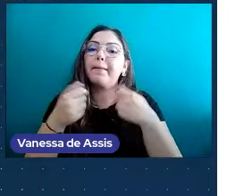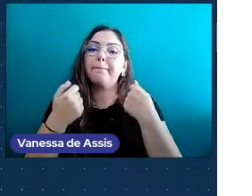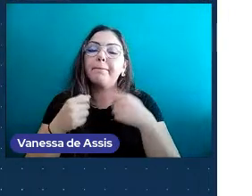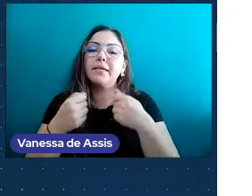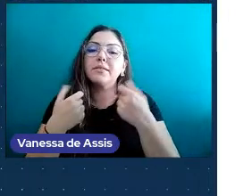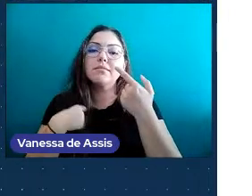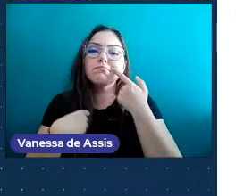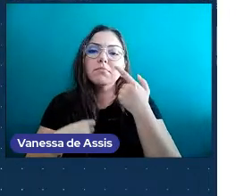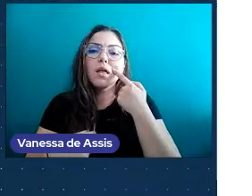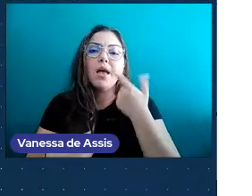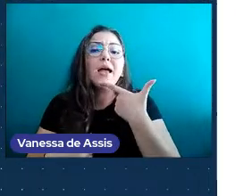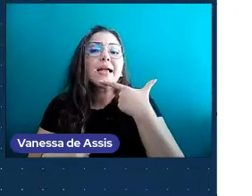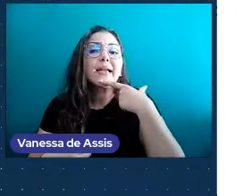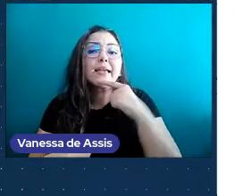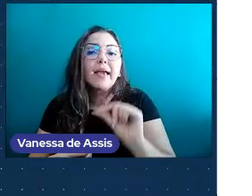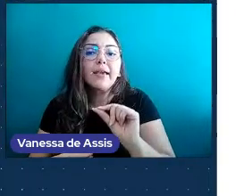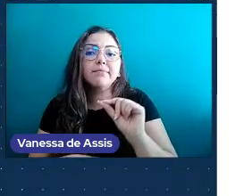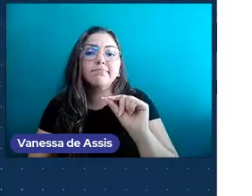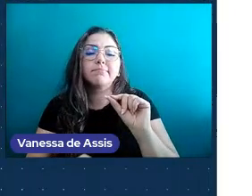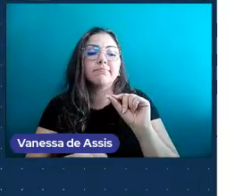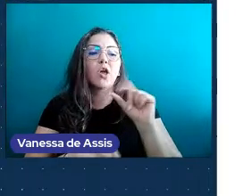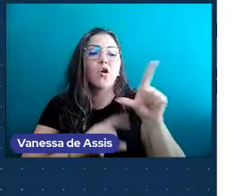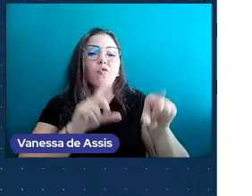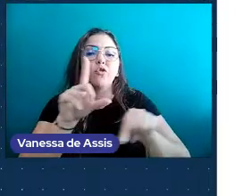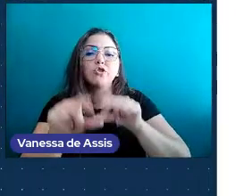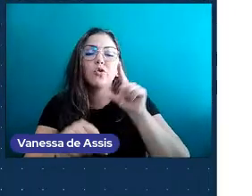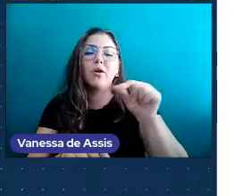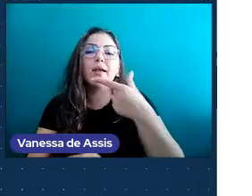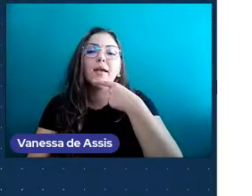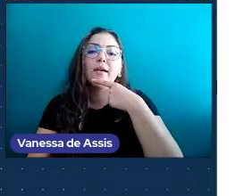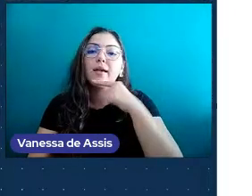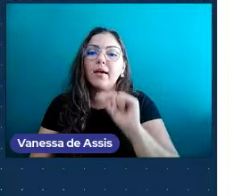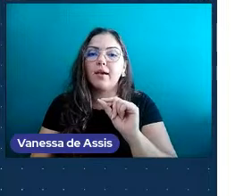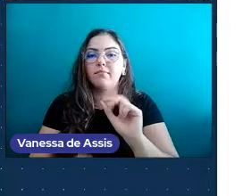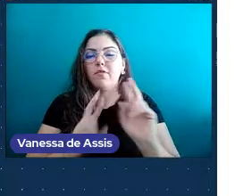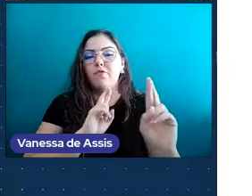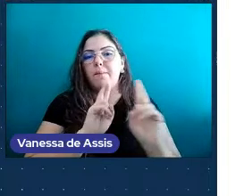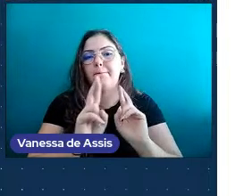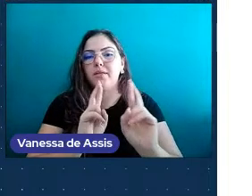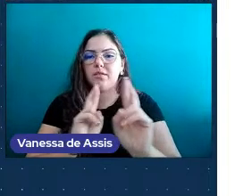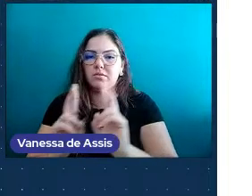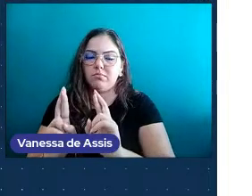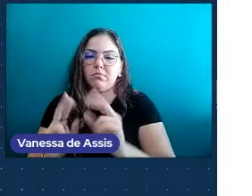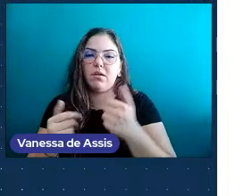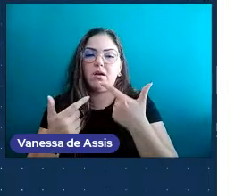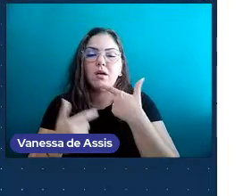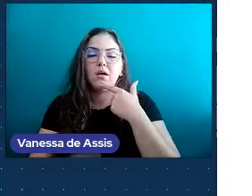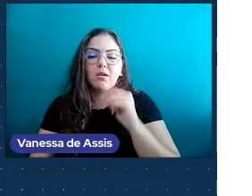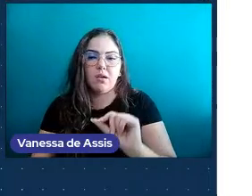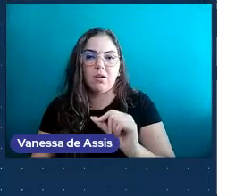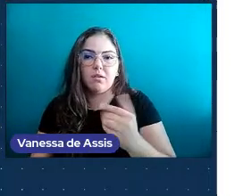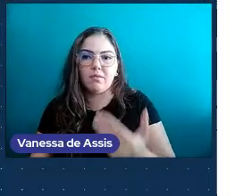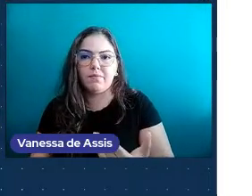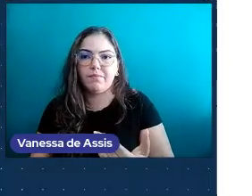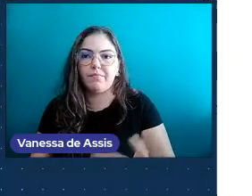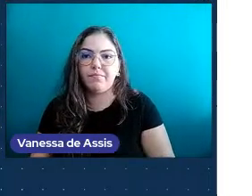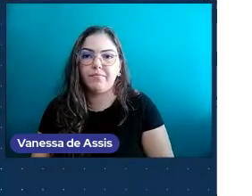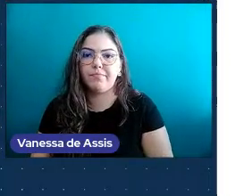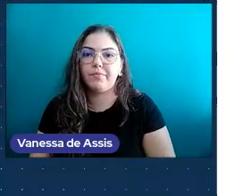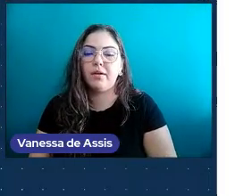são os melhores informantes para aquele nosso fenômeno em estudo, ou a conveniência, ou snowball. O que que eu digo sempre?